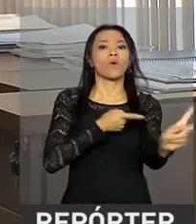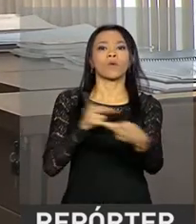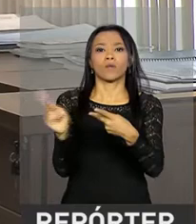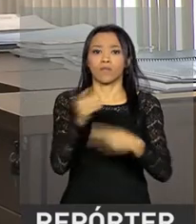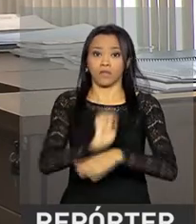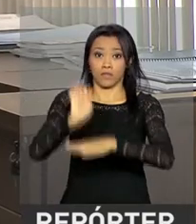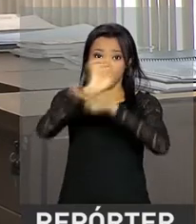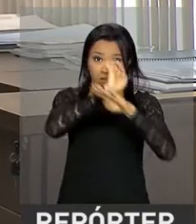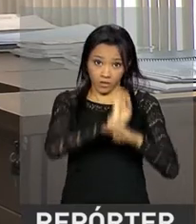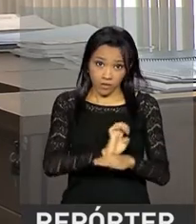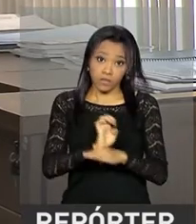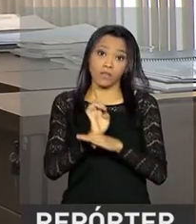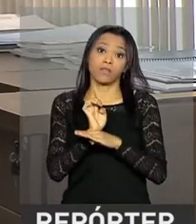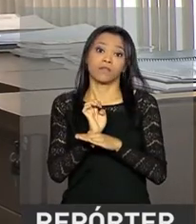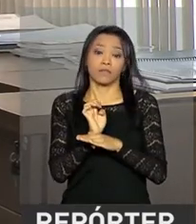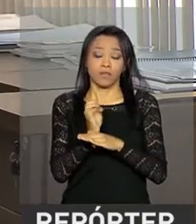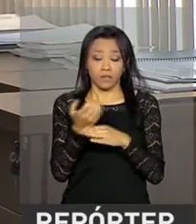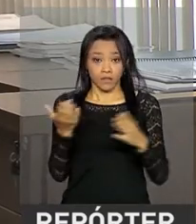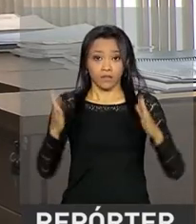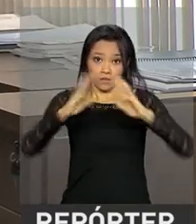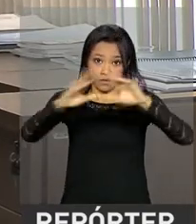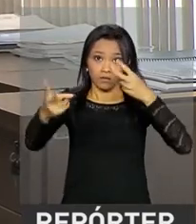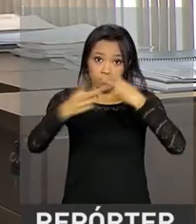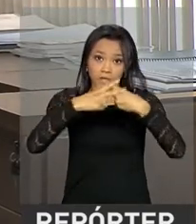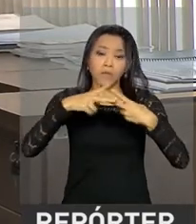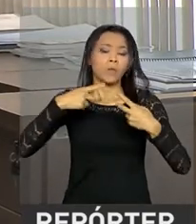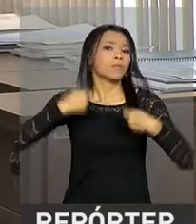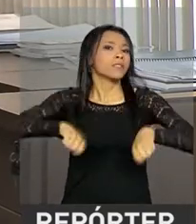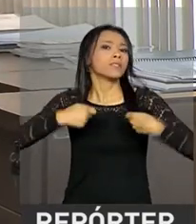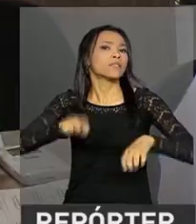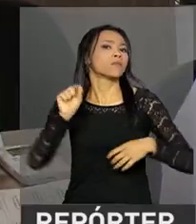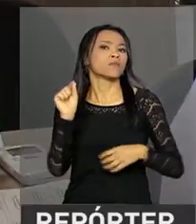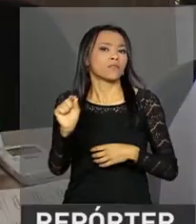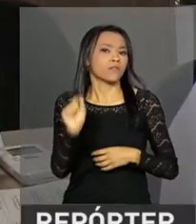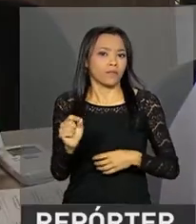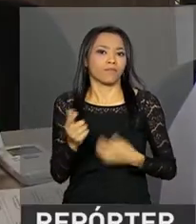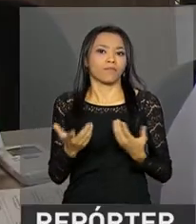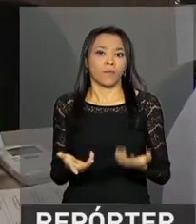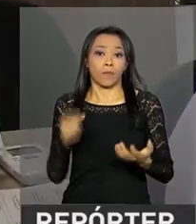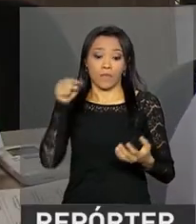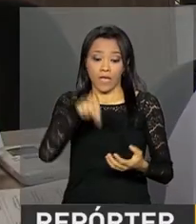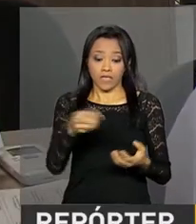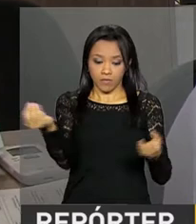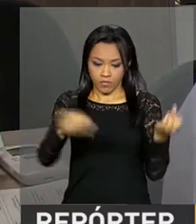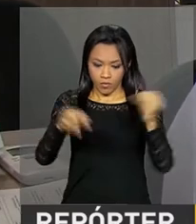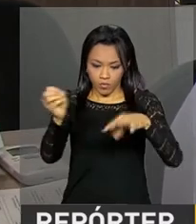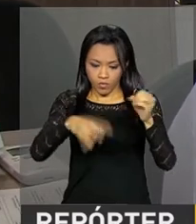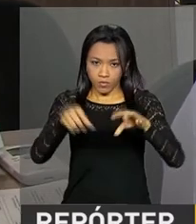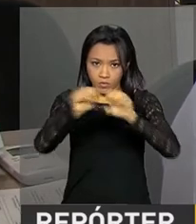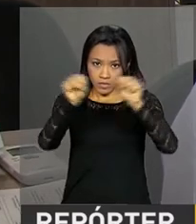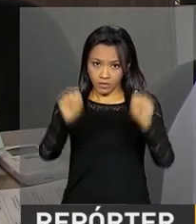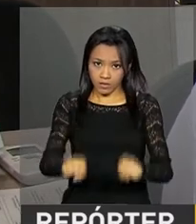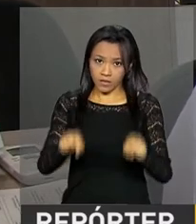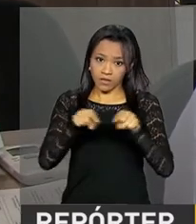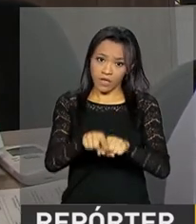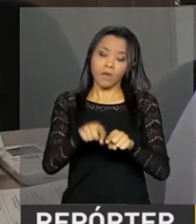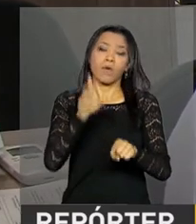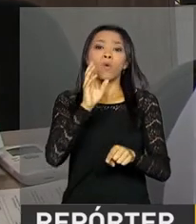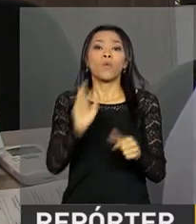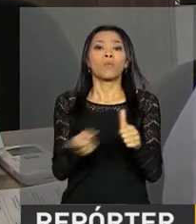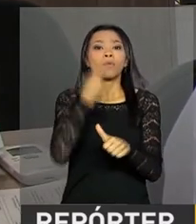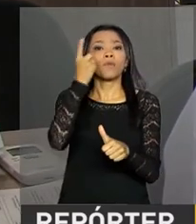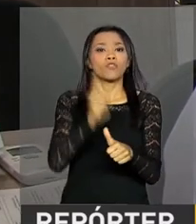estados, os estabelecimentos prisionais estão mais precisando nesse momento. O banco de dados tem 5 módulos. O primeiro já está